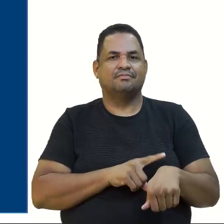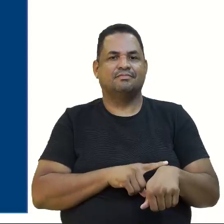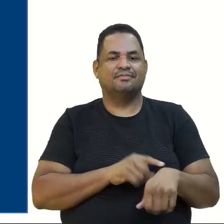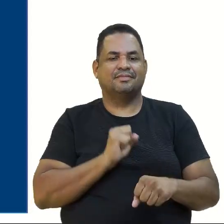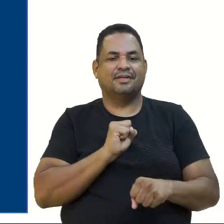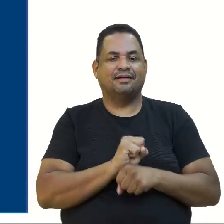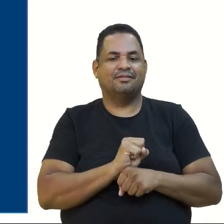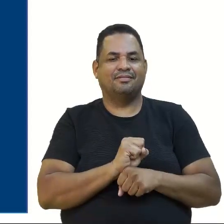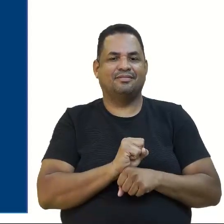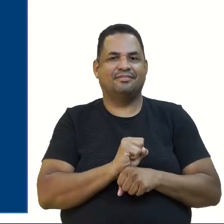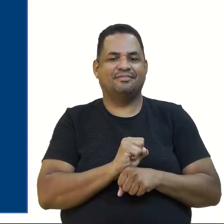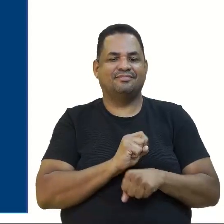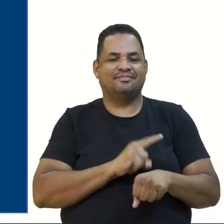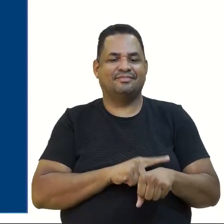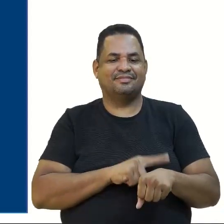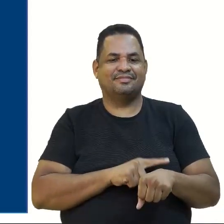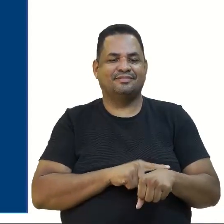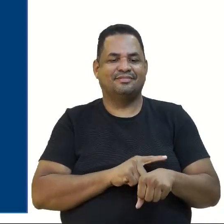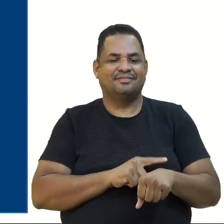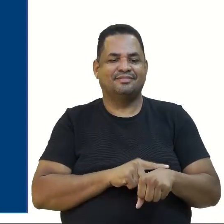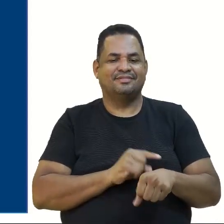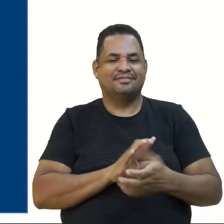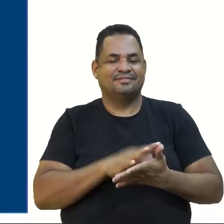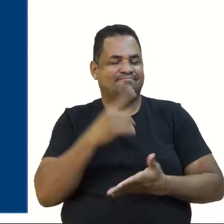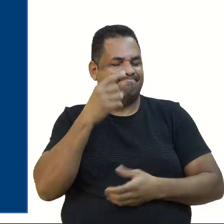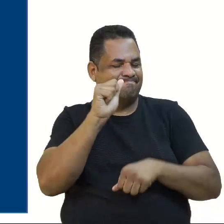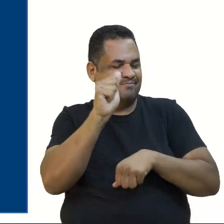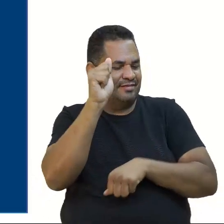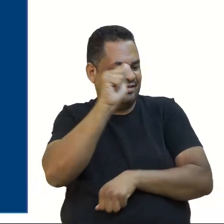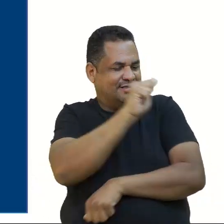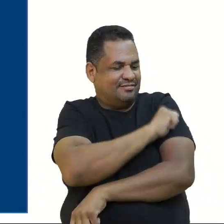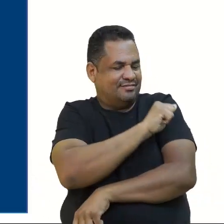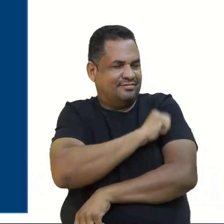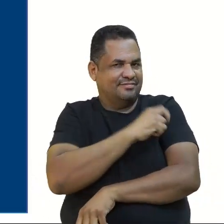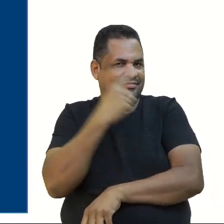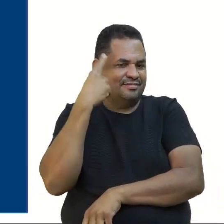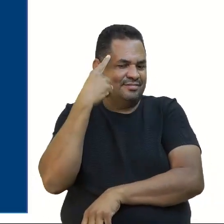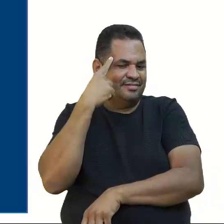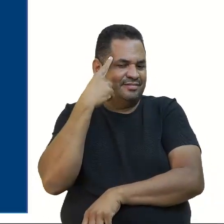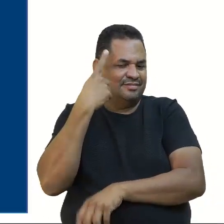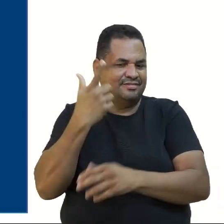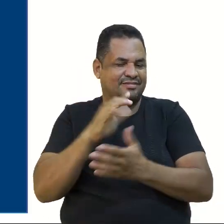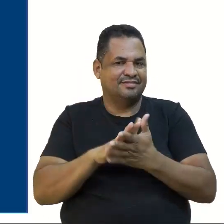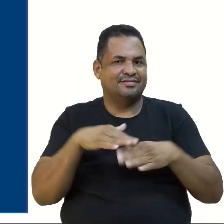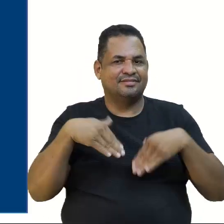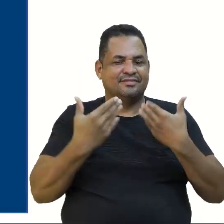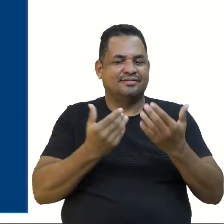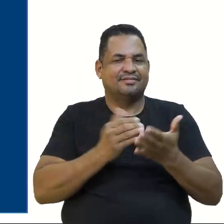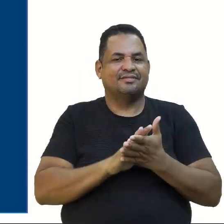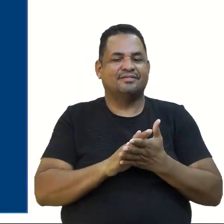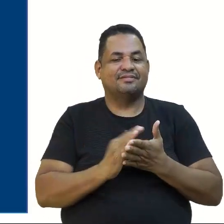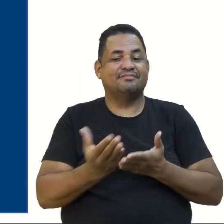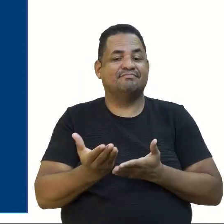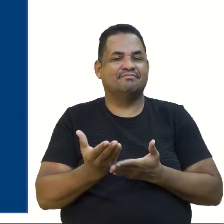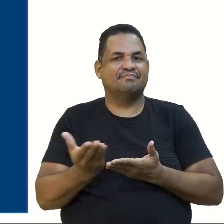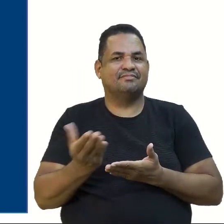Travou. O tempo está passando, os alunos estão pensando. Nós temos um termômetro aqui. Quando a gente recebe uma resposta aqui...